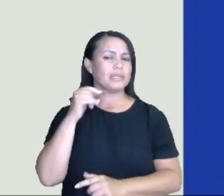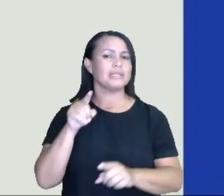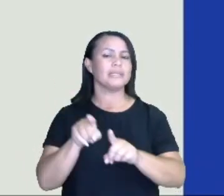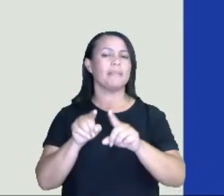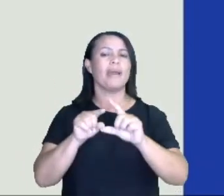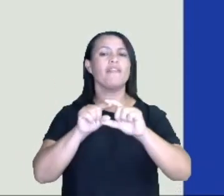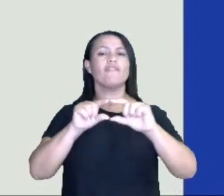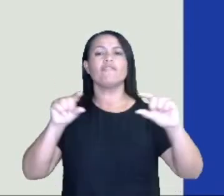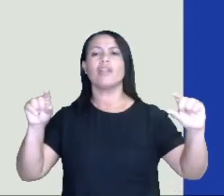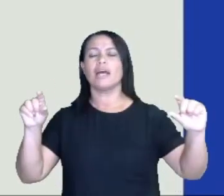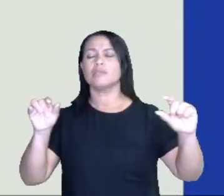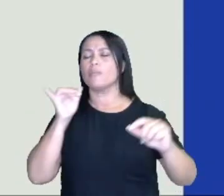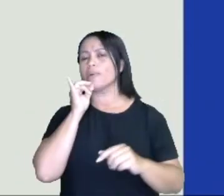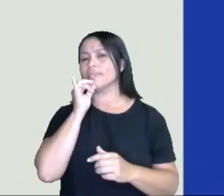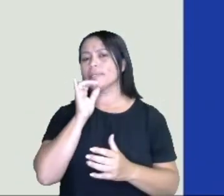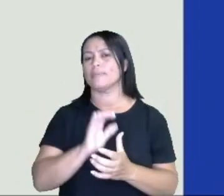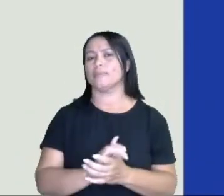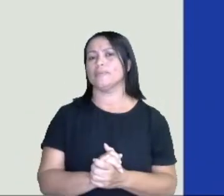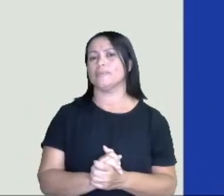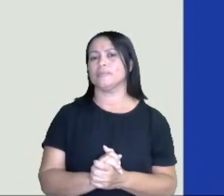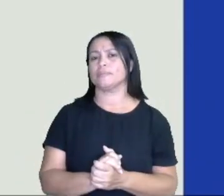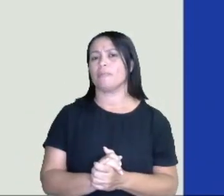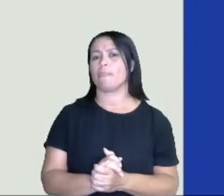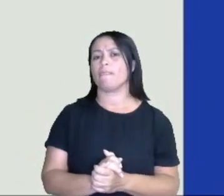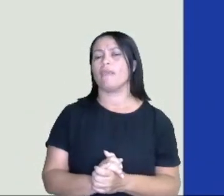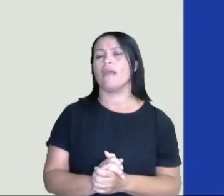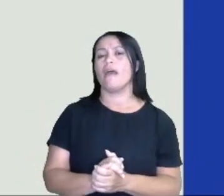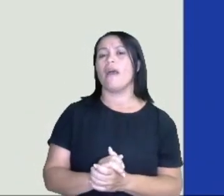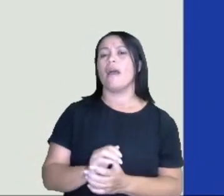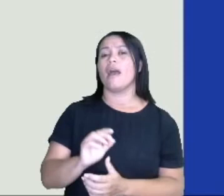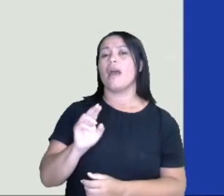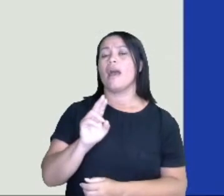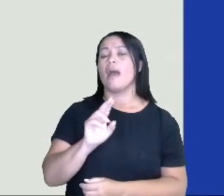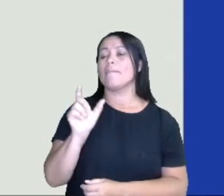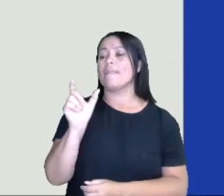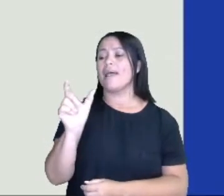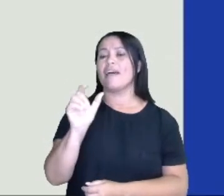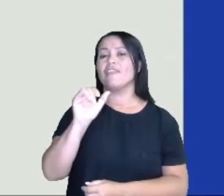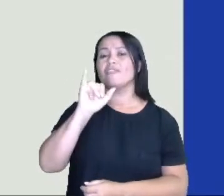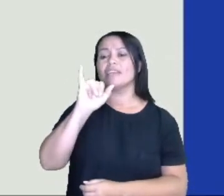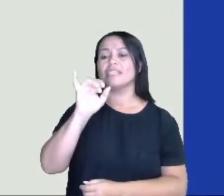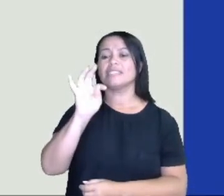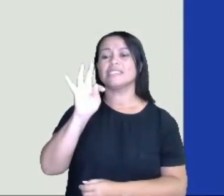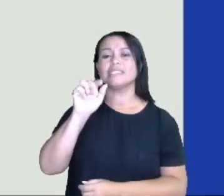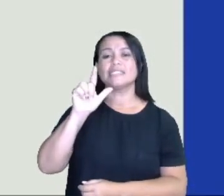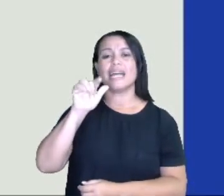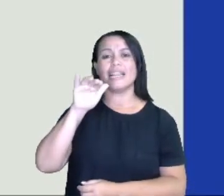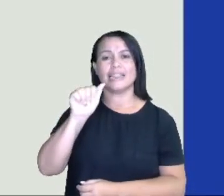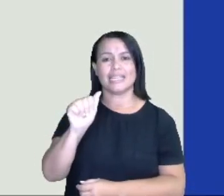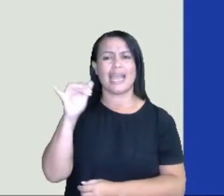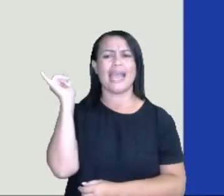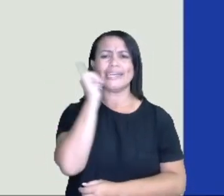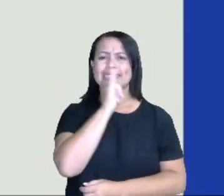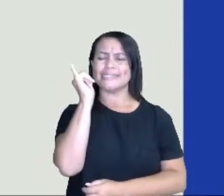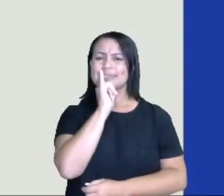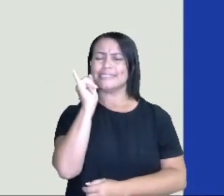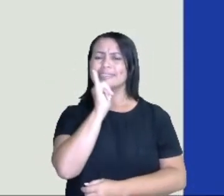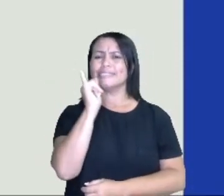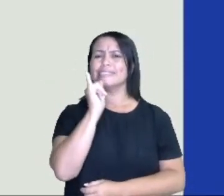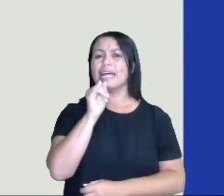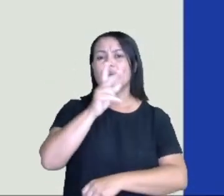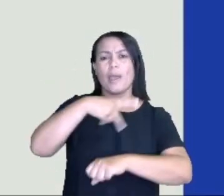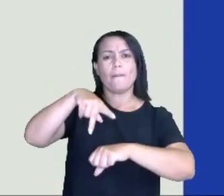frase. Ou seja, a palavra Itália, país Itália, é grafado com a letra maiúscula, é um